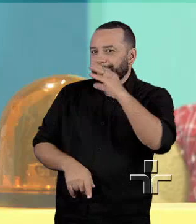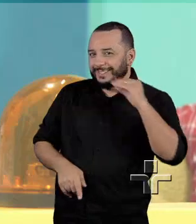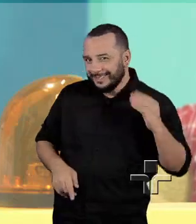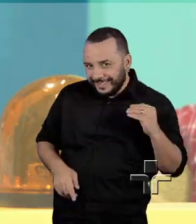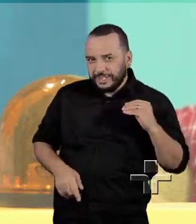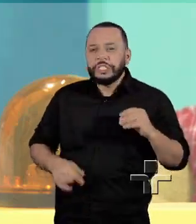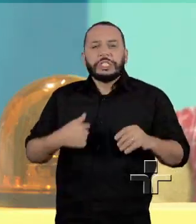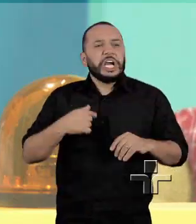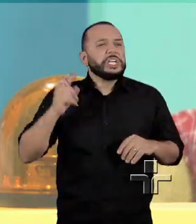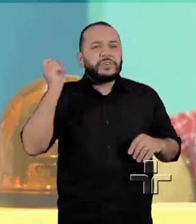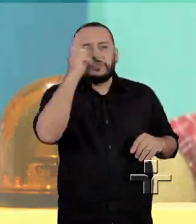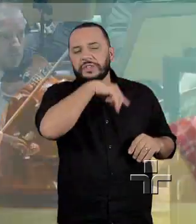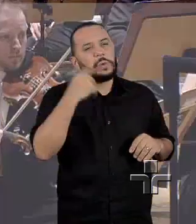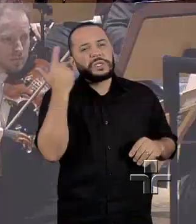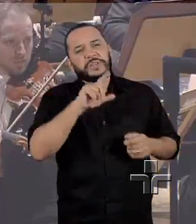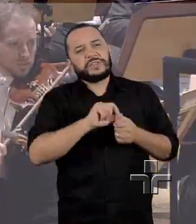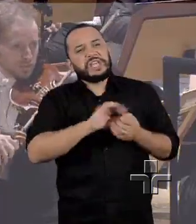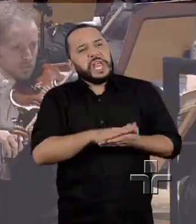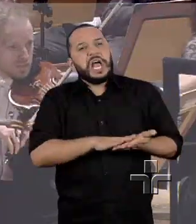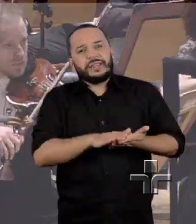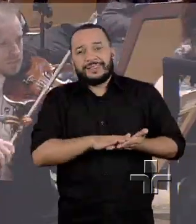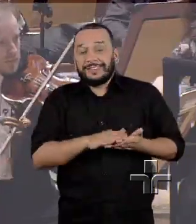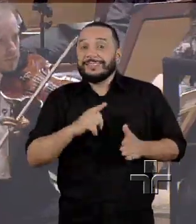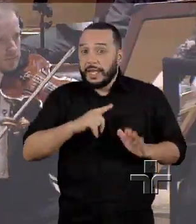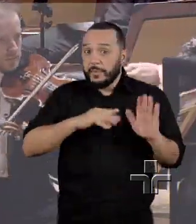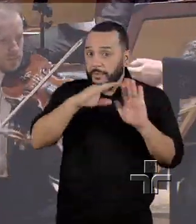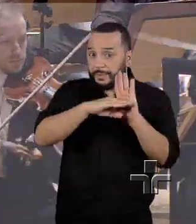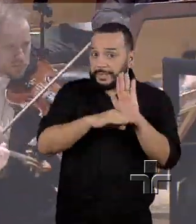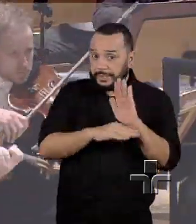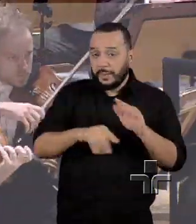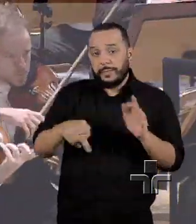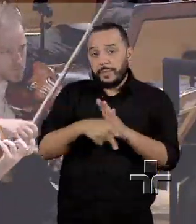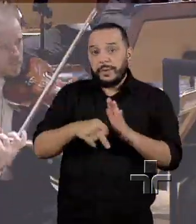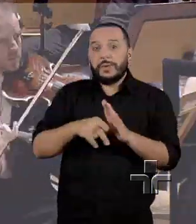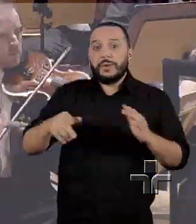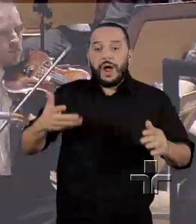muito difícil, eu não consegui fazer nada, não. Na programação erudita.